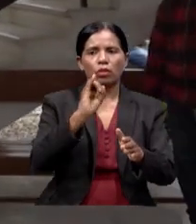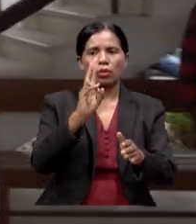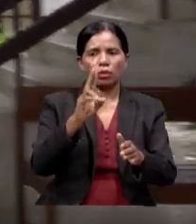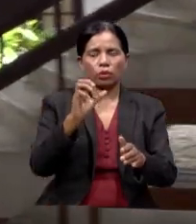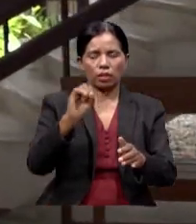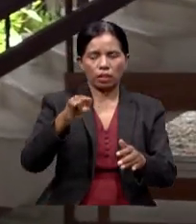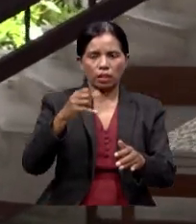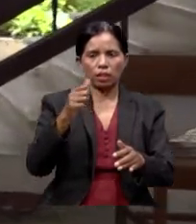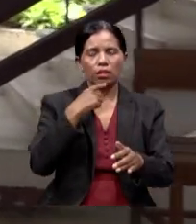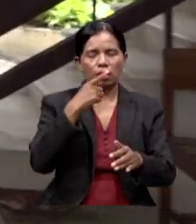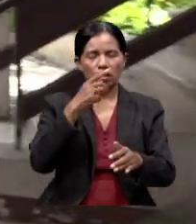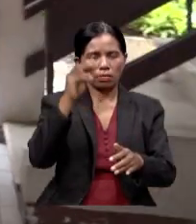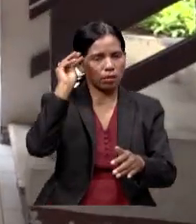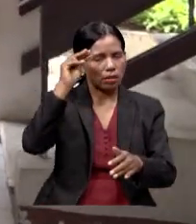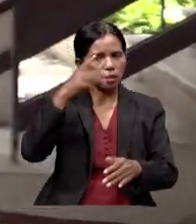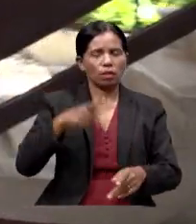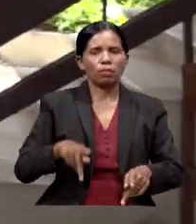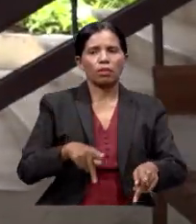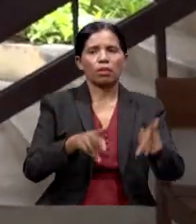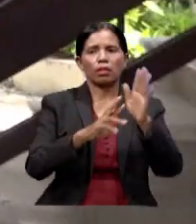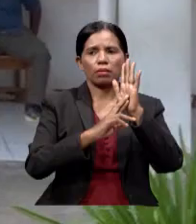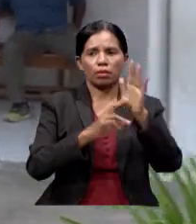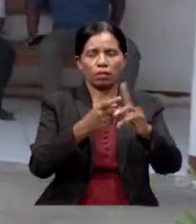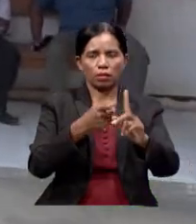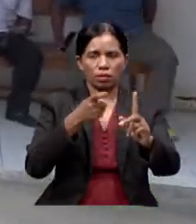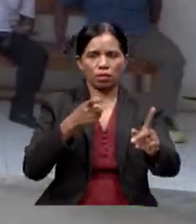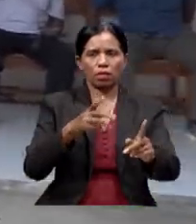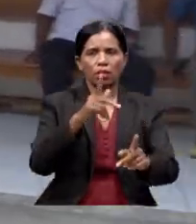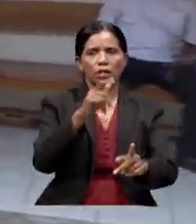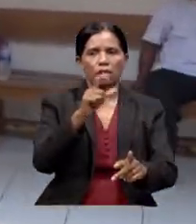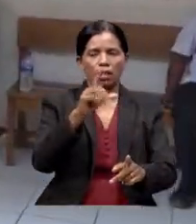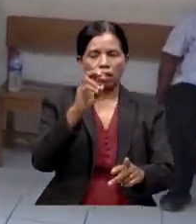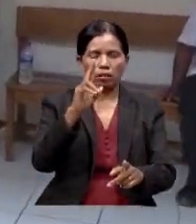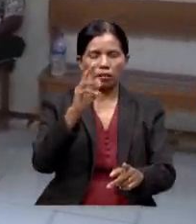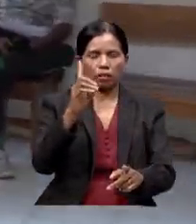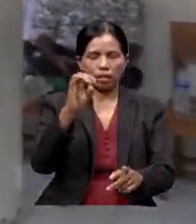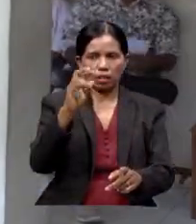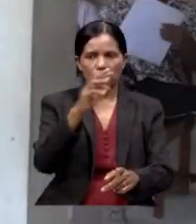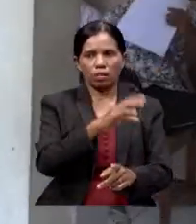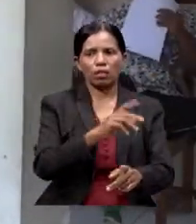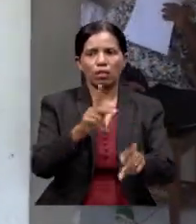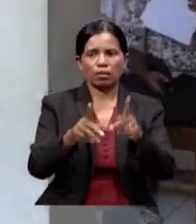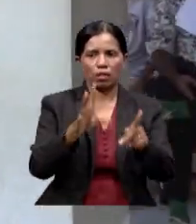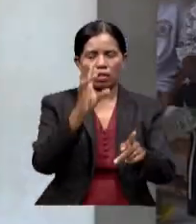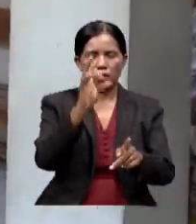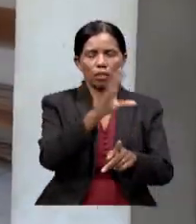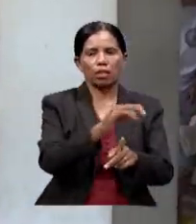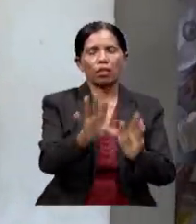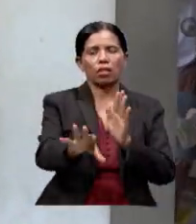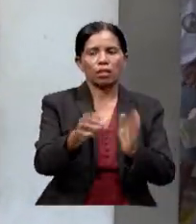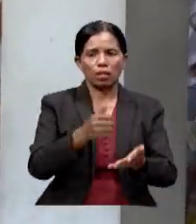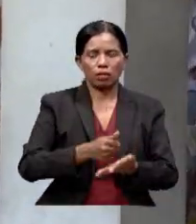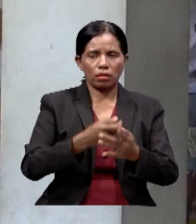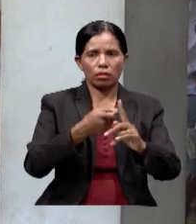Fonseca. Ministério Público representa o procurador Claudino do Rosário. No arguido na Ingualo, reta na assistência legal o